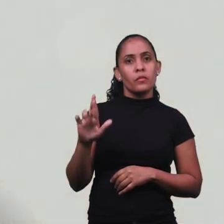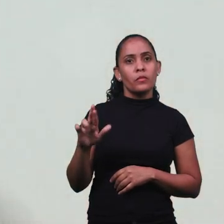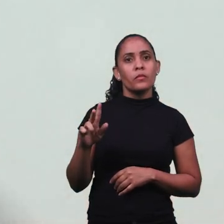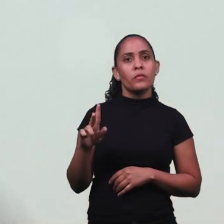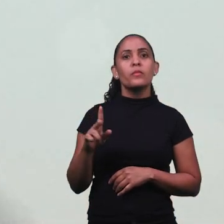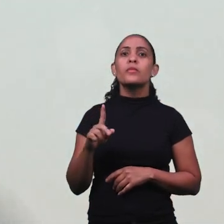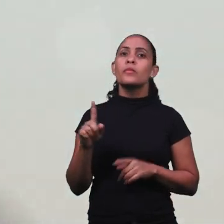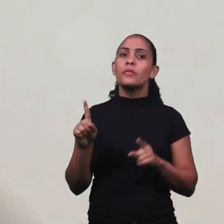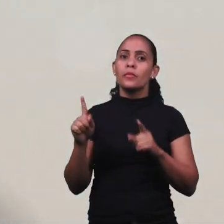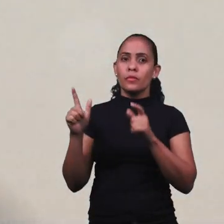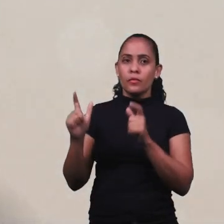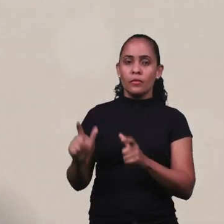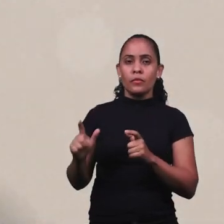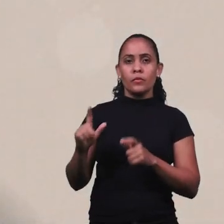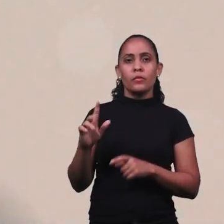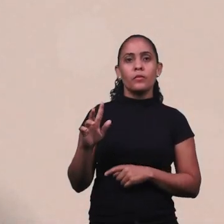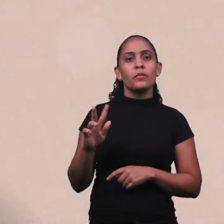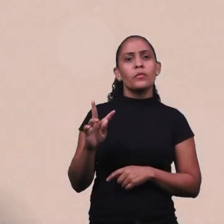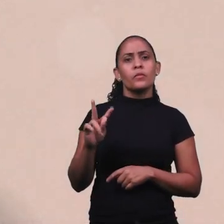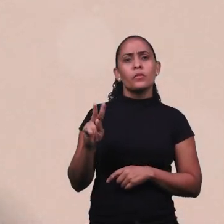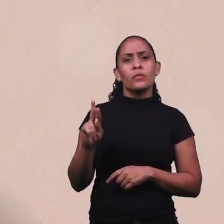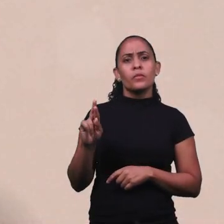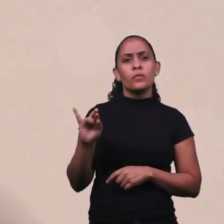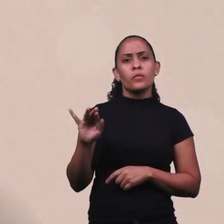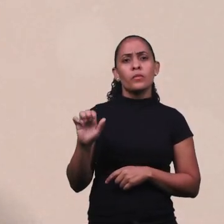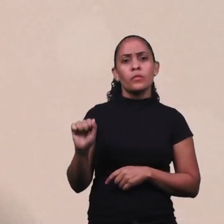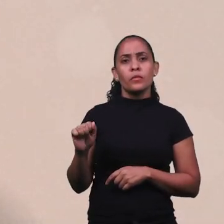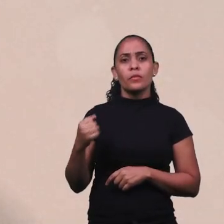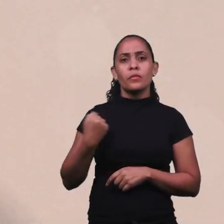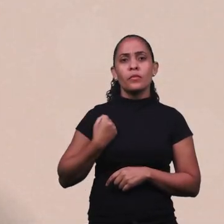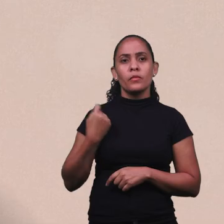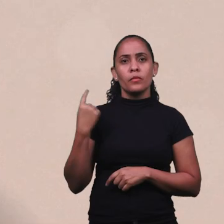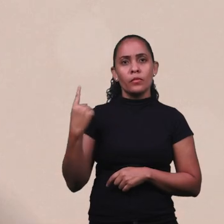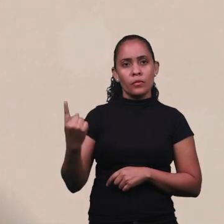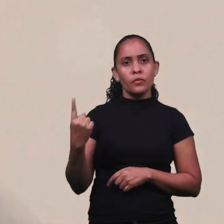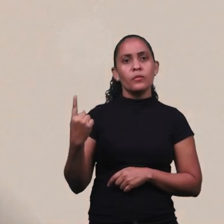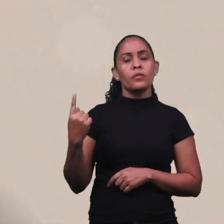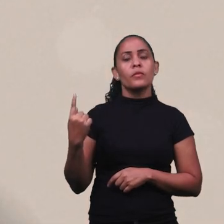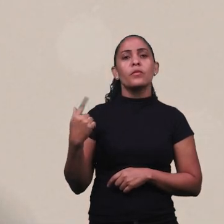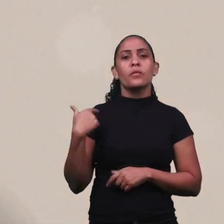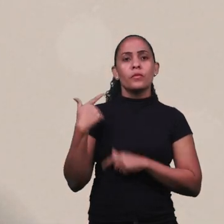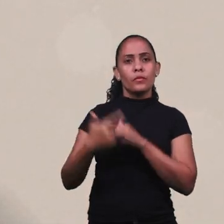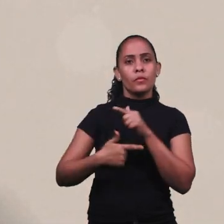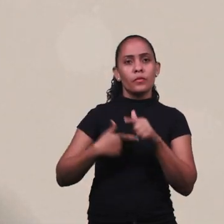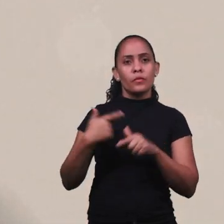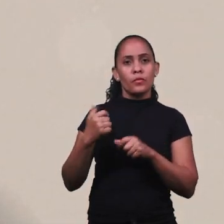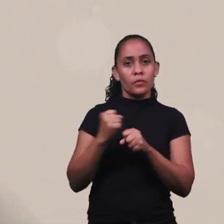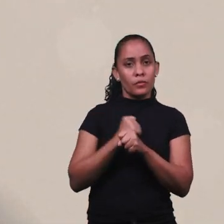igreja Cupira 1. E sirvo esta obra há 22 anos.